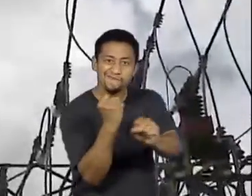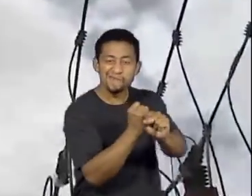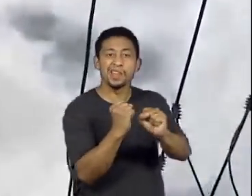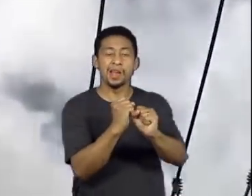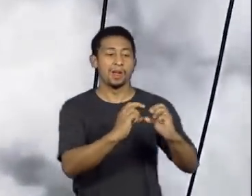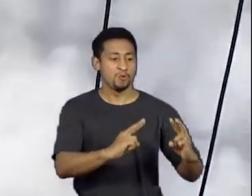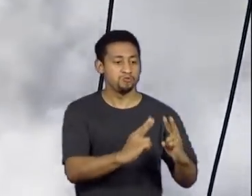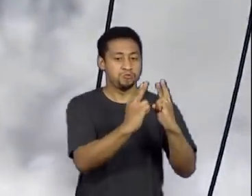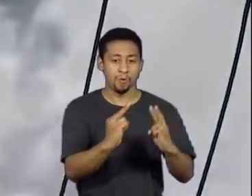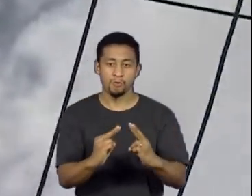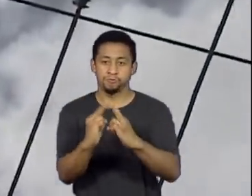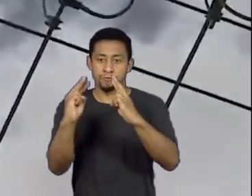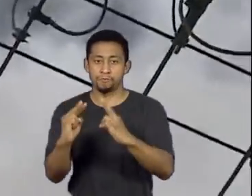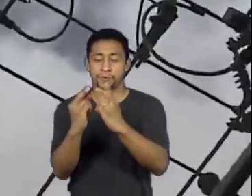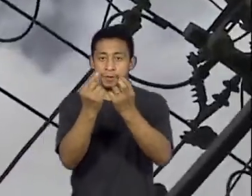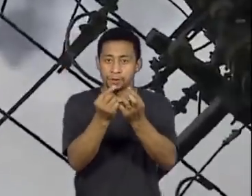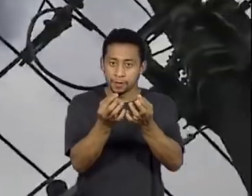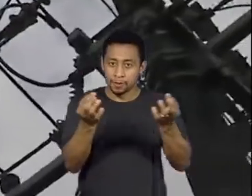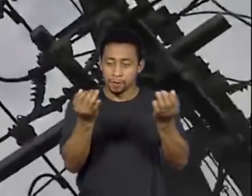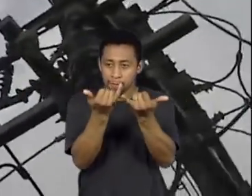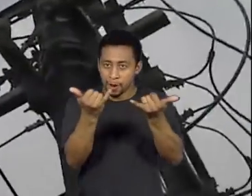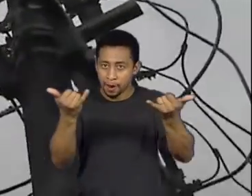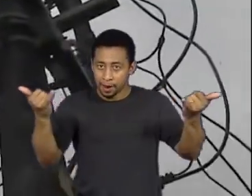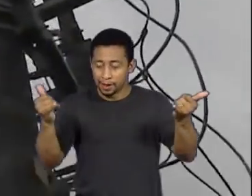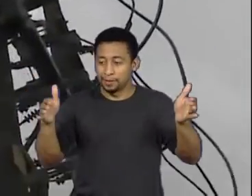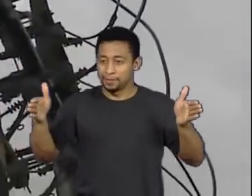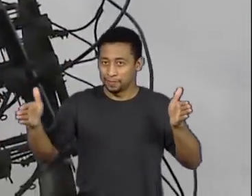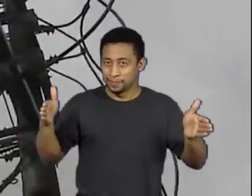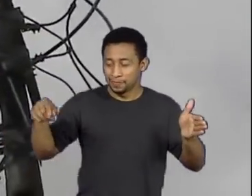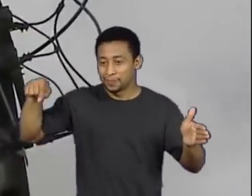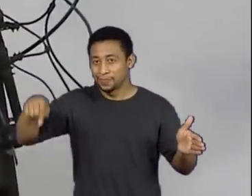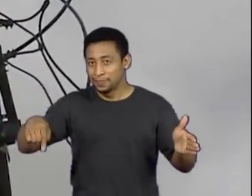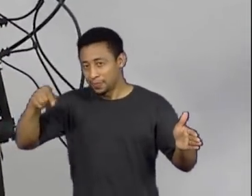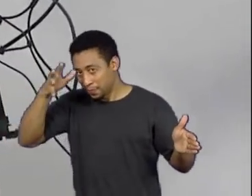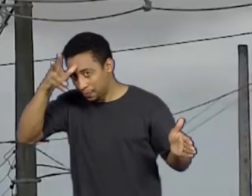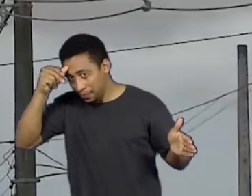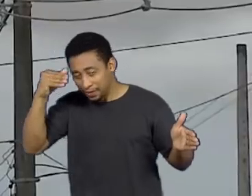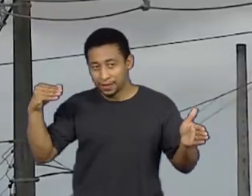de Tucuruí, a linha de transmissão de energia que vai ligar Manaus a Boa